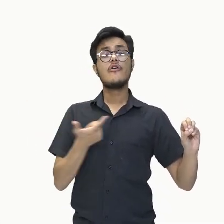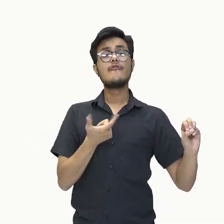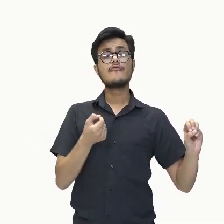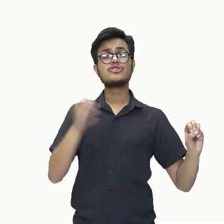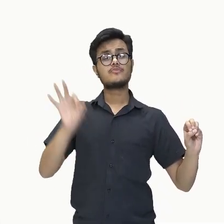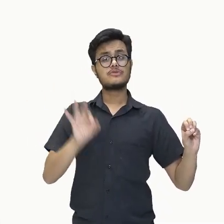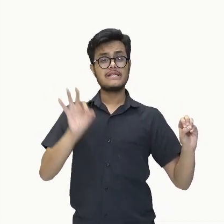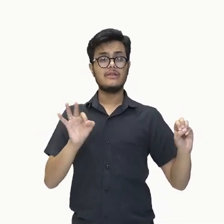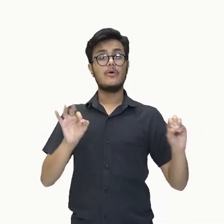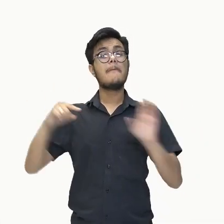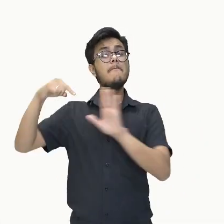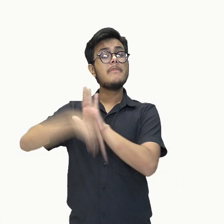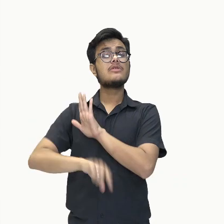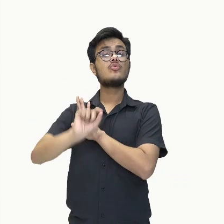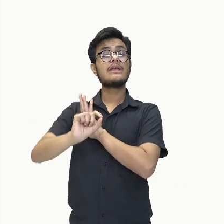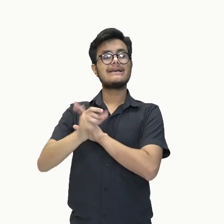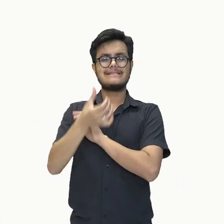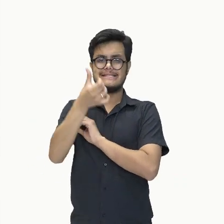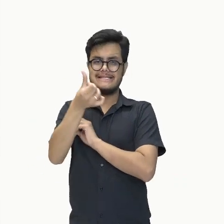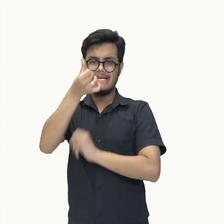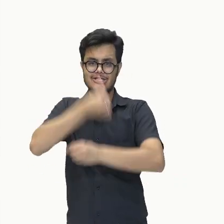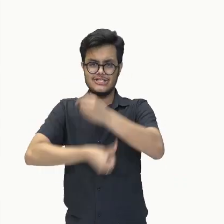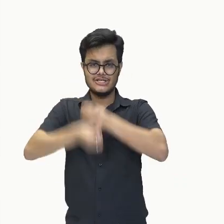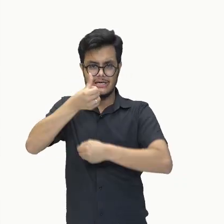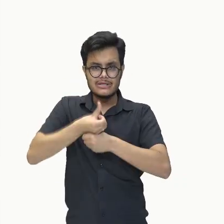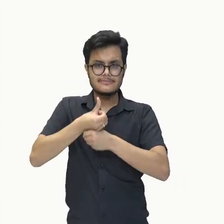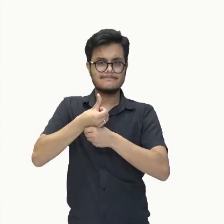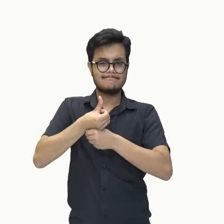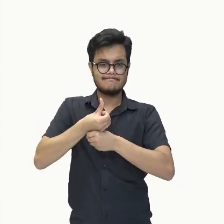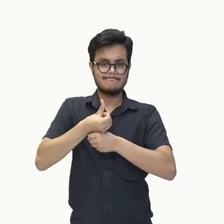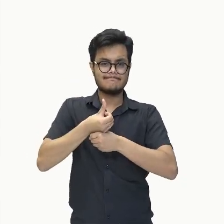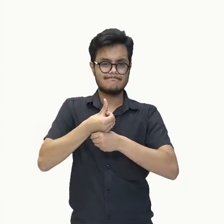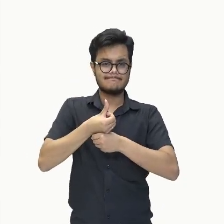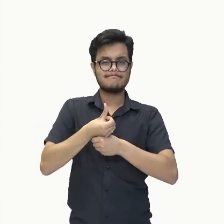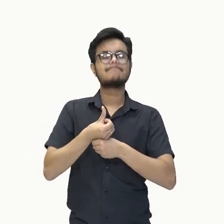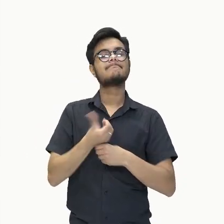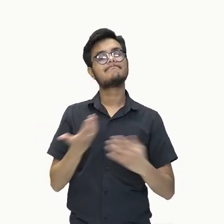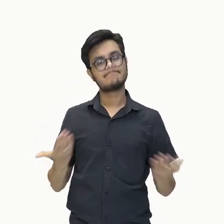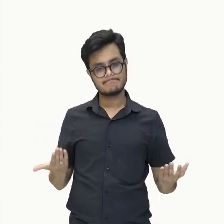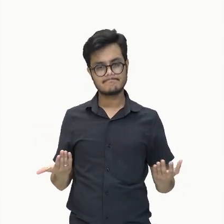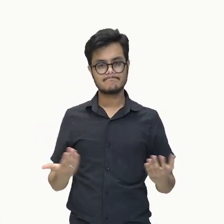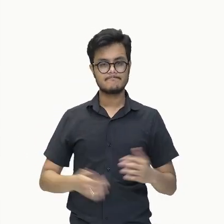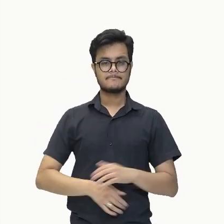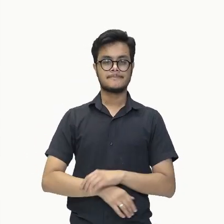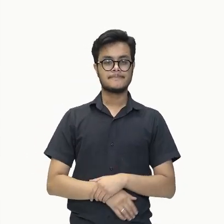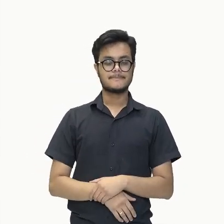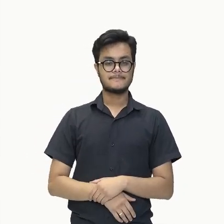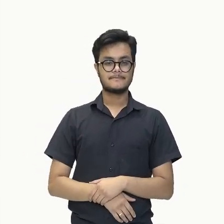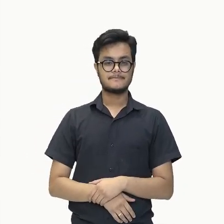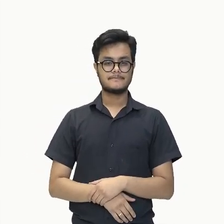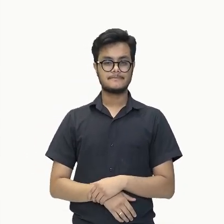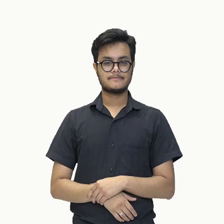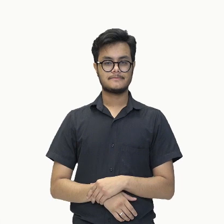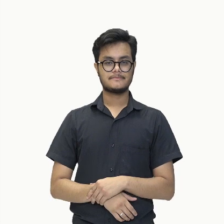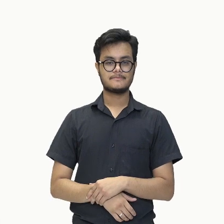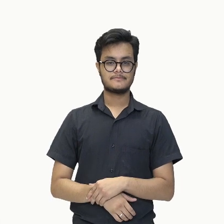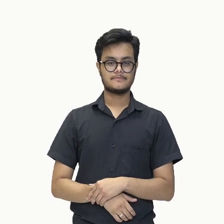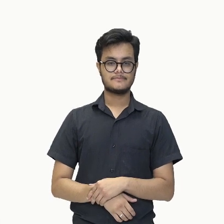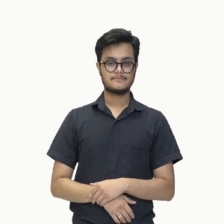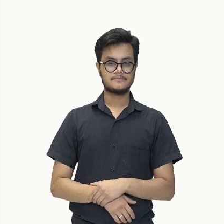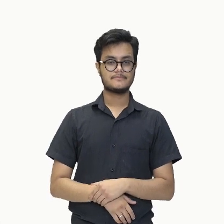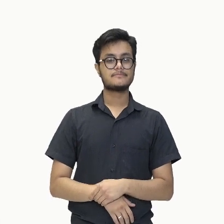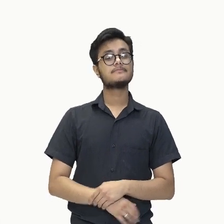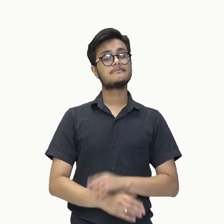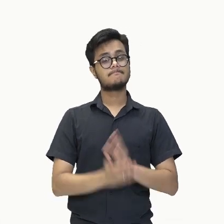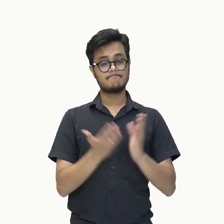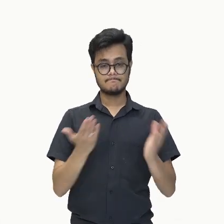nós temos aqui? Que são os anos, né? 1, 2, 3, 4, 5, 6. Então, nós vamos ter o